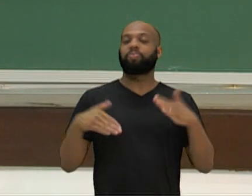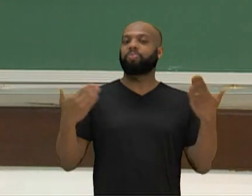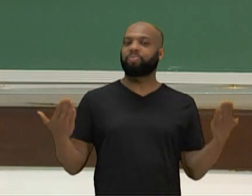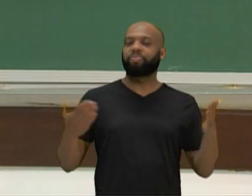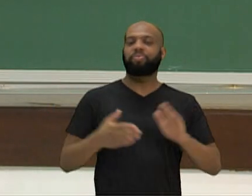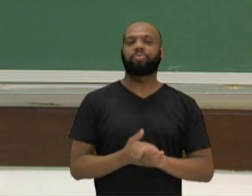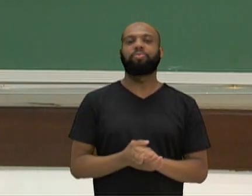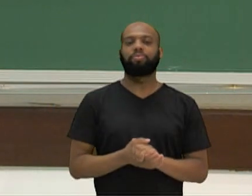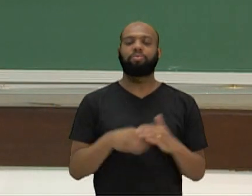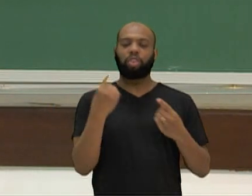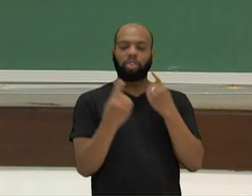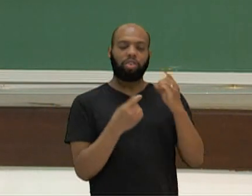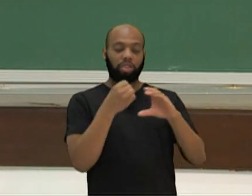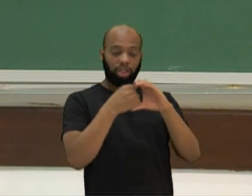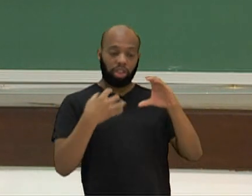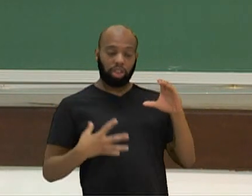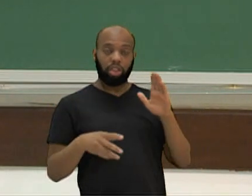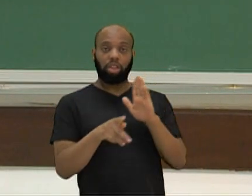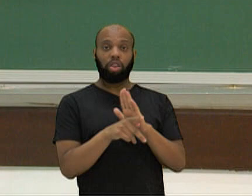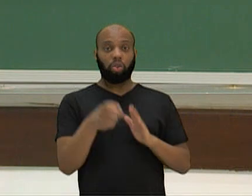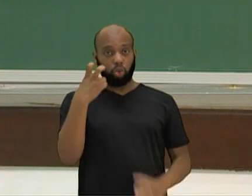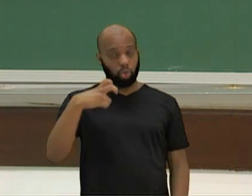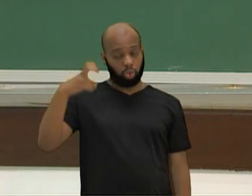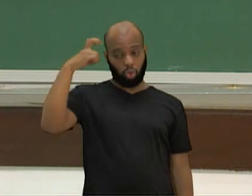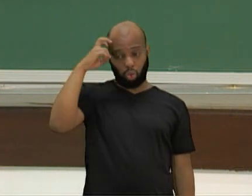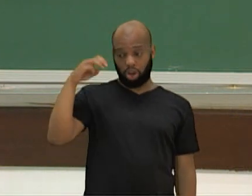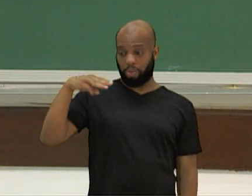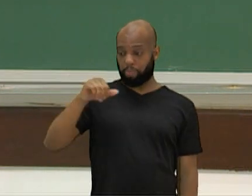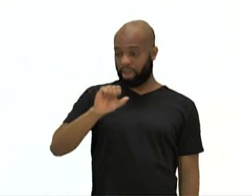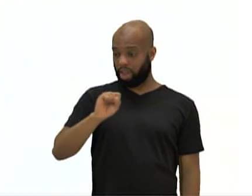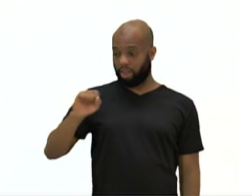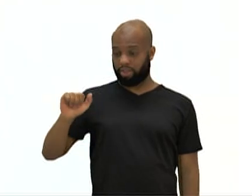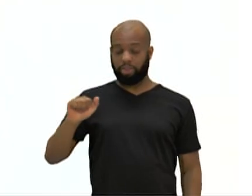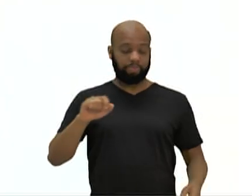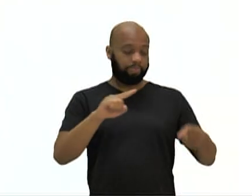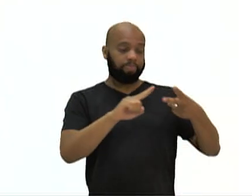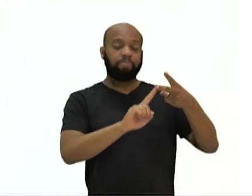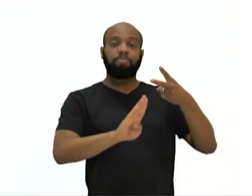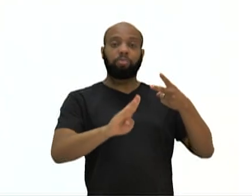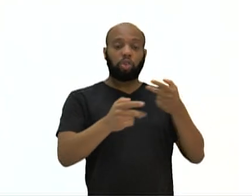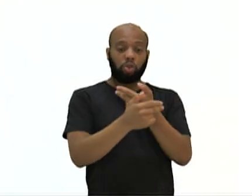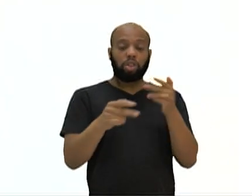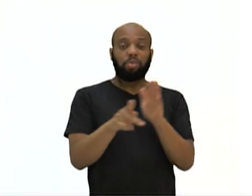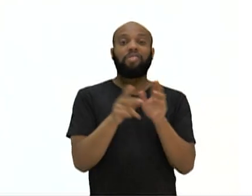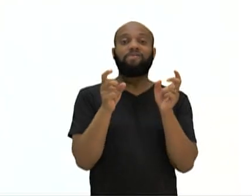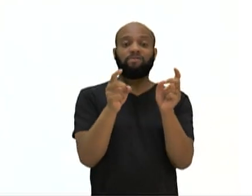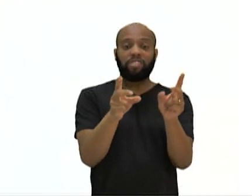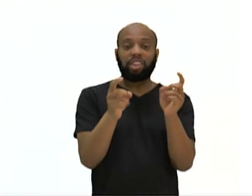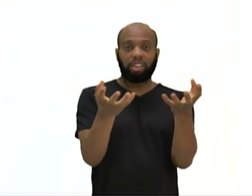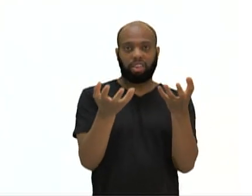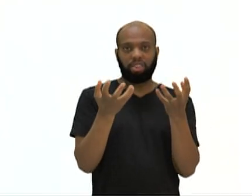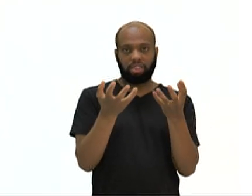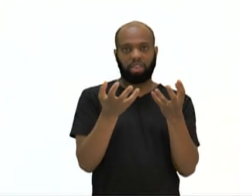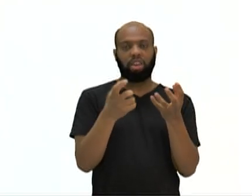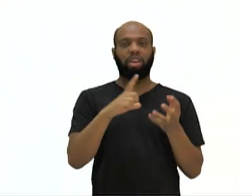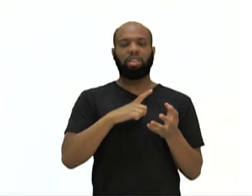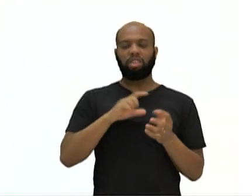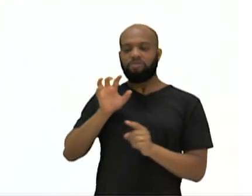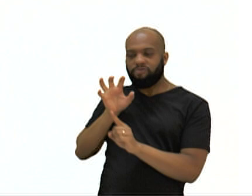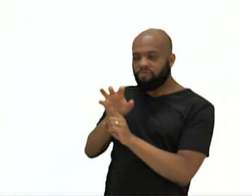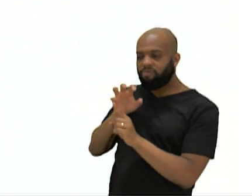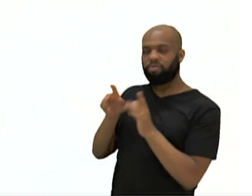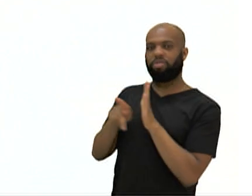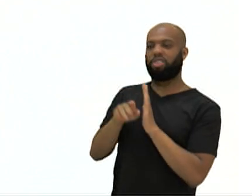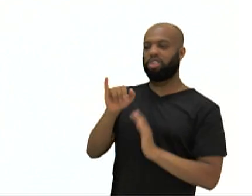E aí, quais são as características da cultura de massa? Letra B, elementos de mercadoria produzidos por meio da ideologia